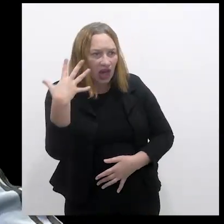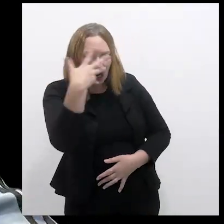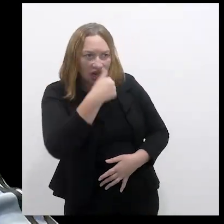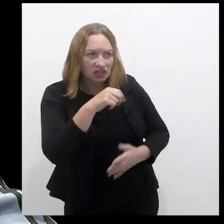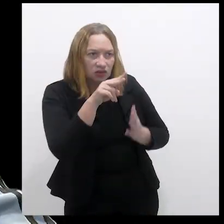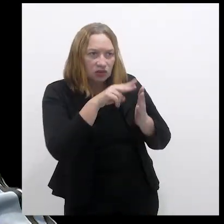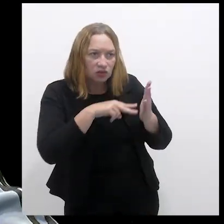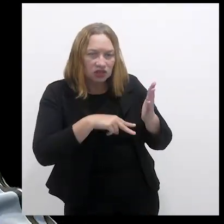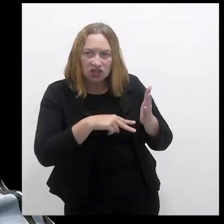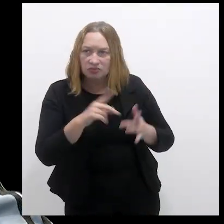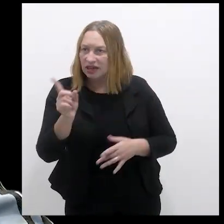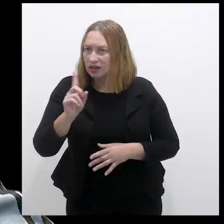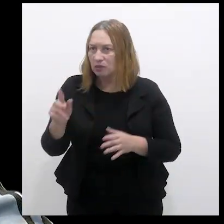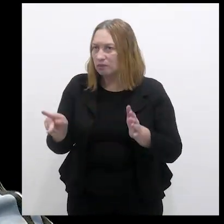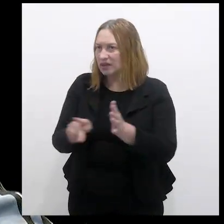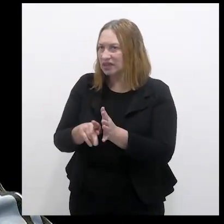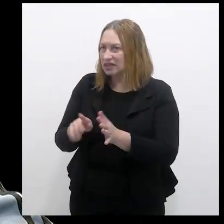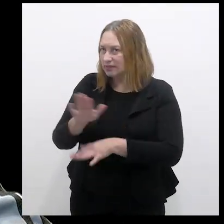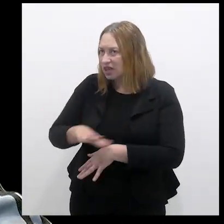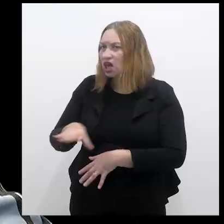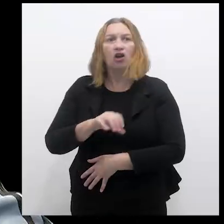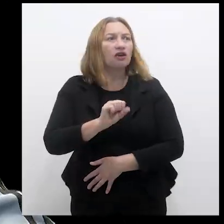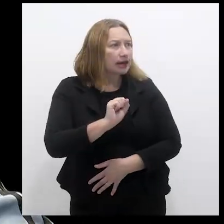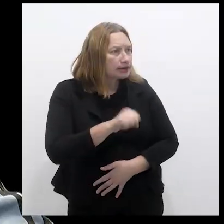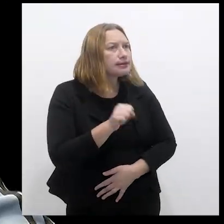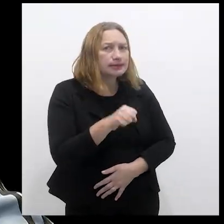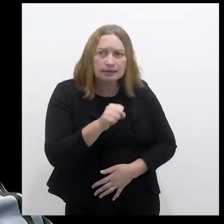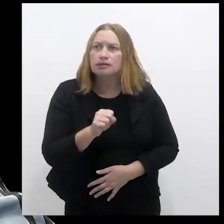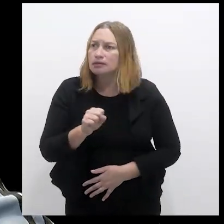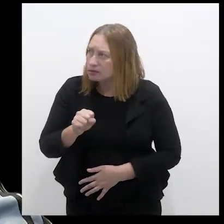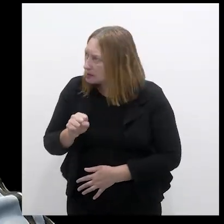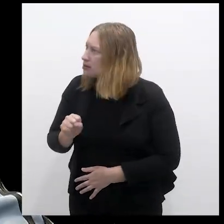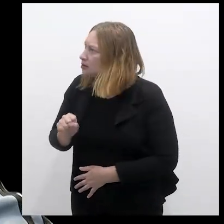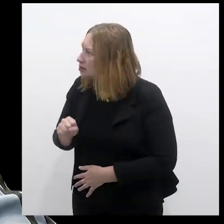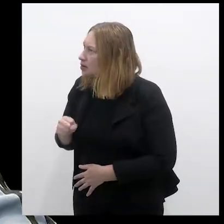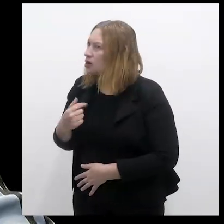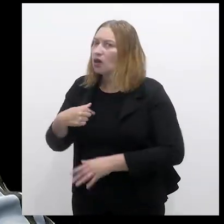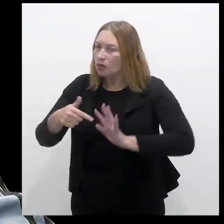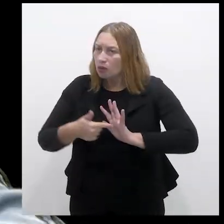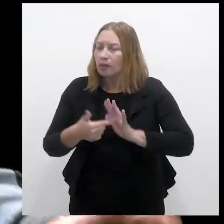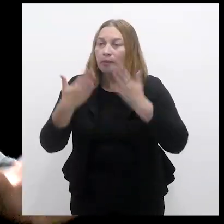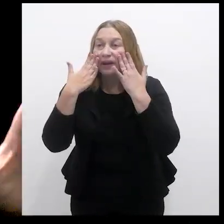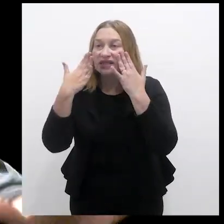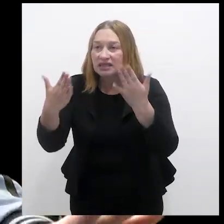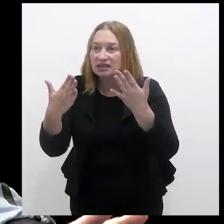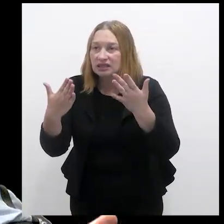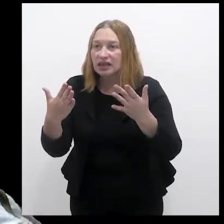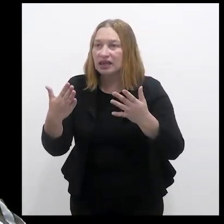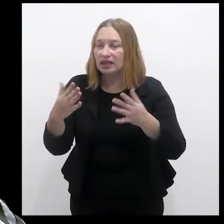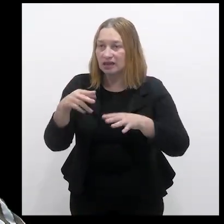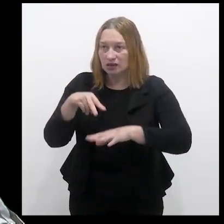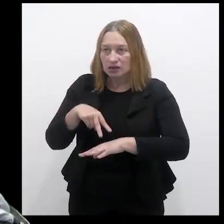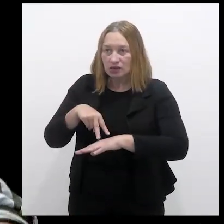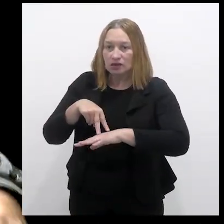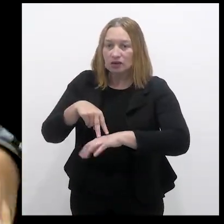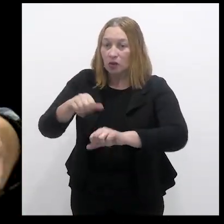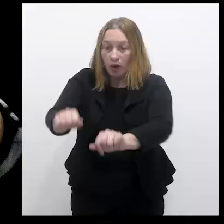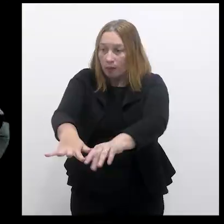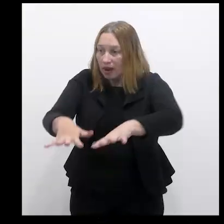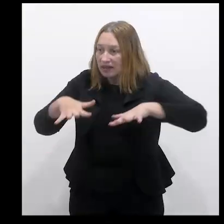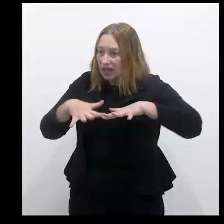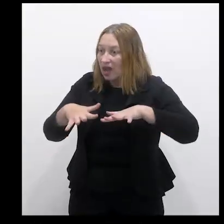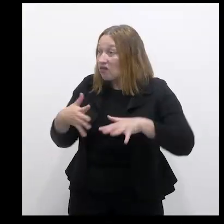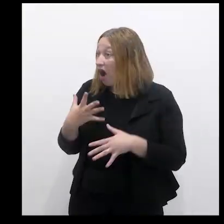Diego, que é o diretor, ele falou assim, é lindo o texto, mas isso não é para criança. Eu falei, sim. E a gente colocou no palco e as crianças